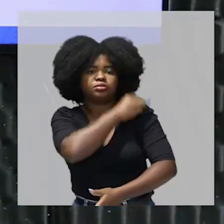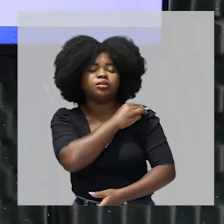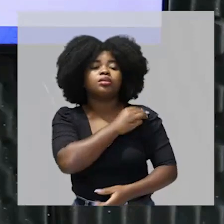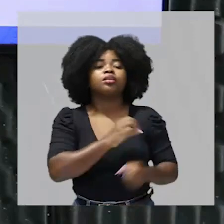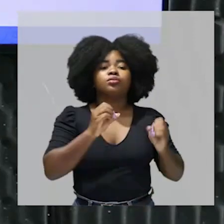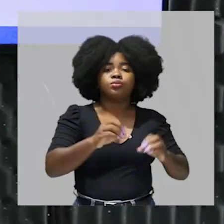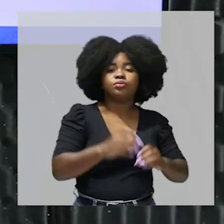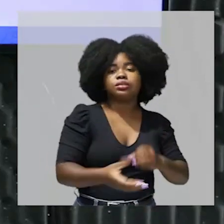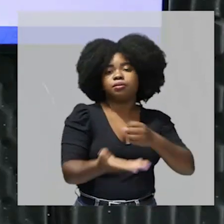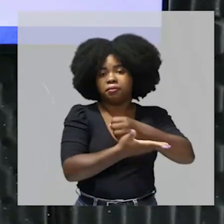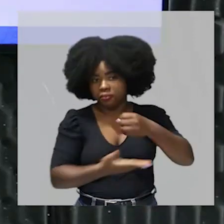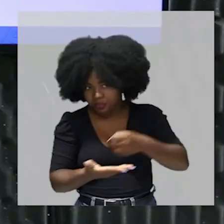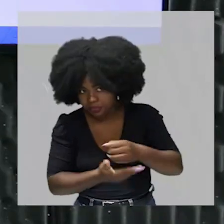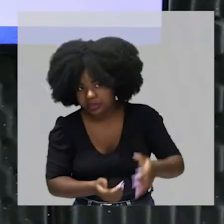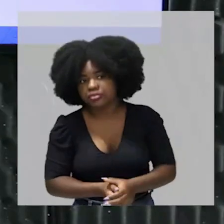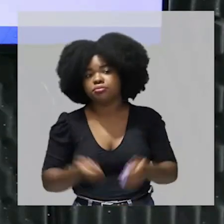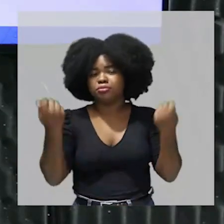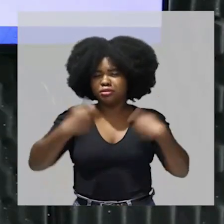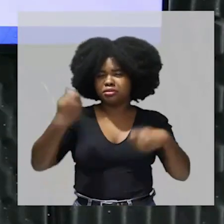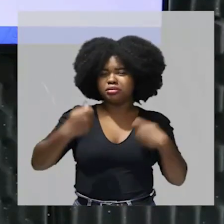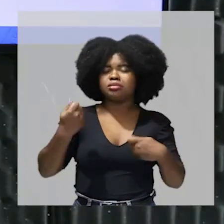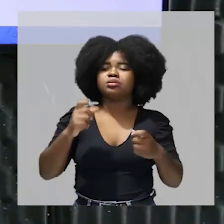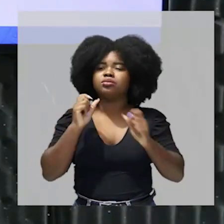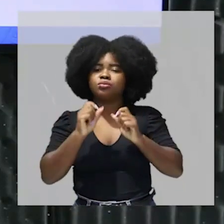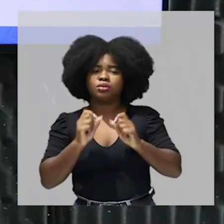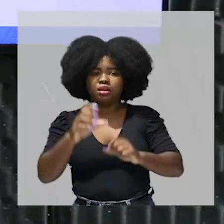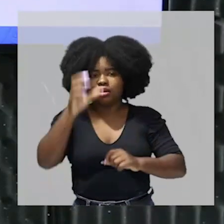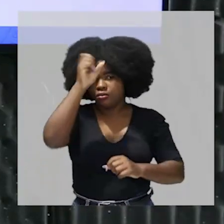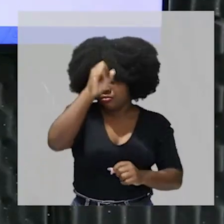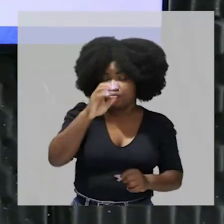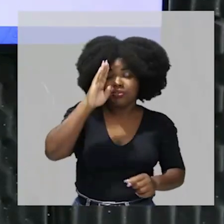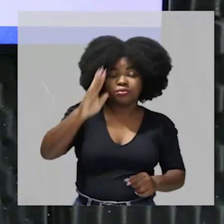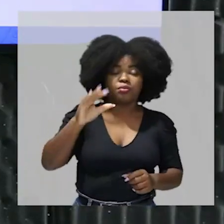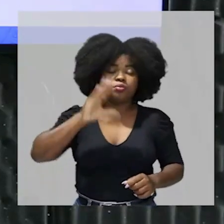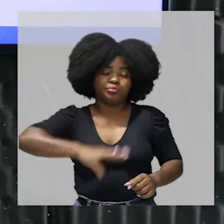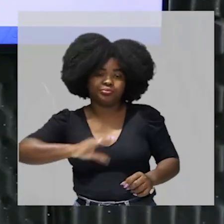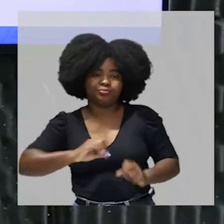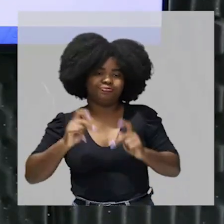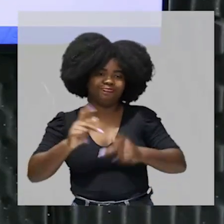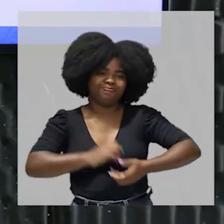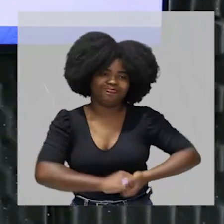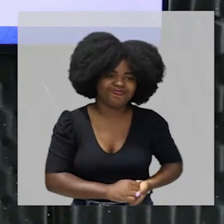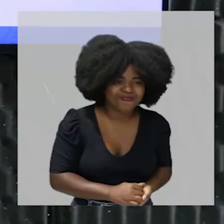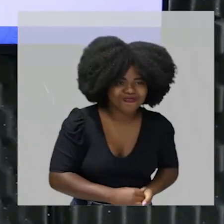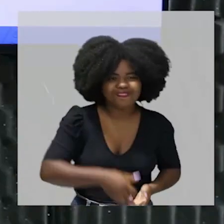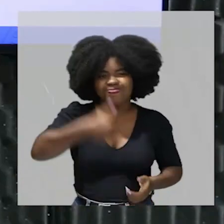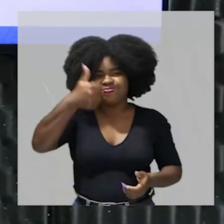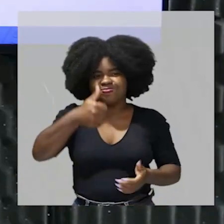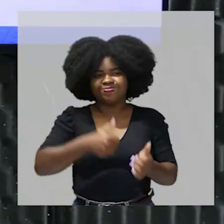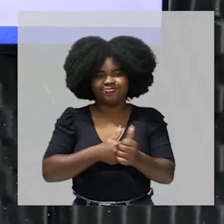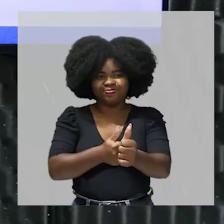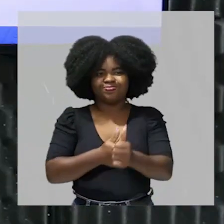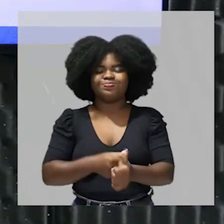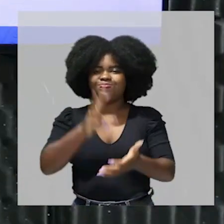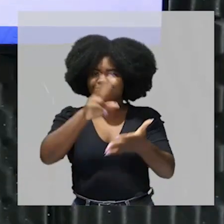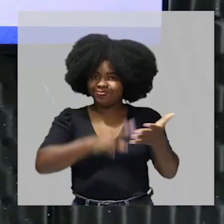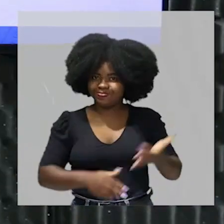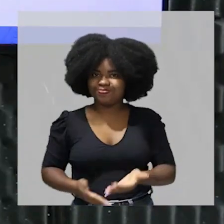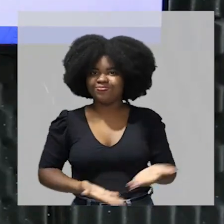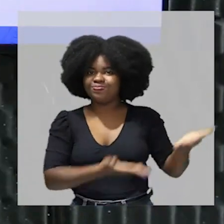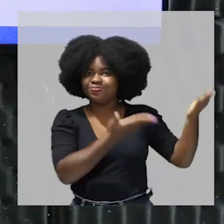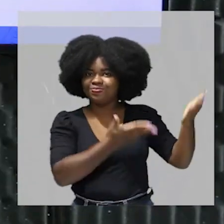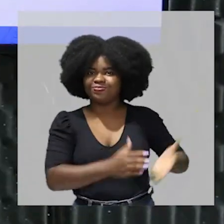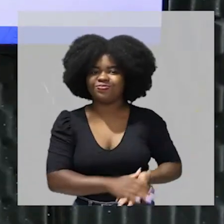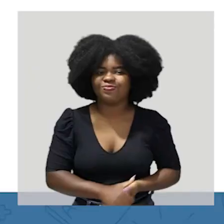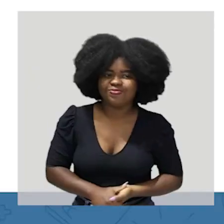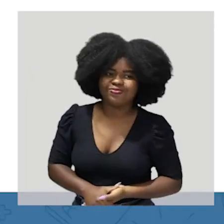Básica a necessidade de nós entendermos principalmente no caso de língua portuguesa né de linguagem Carta ao Tom